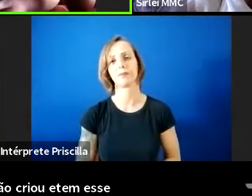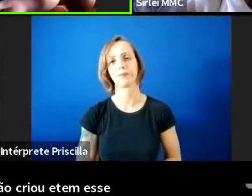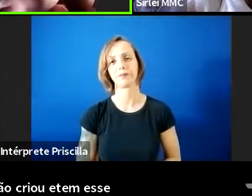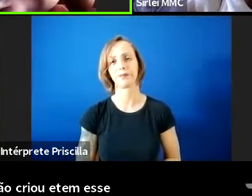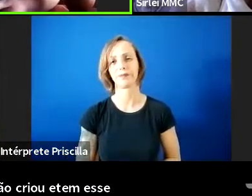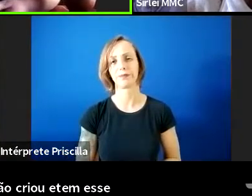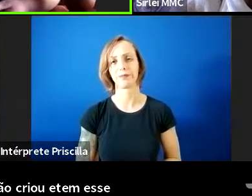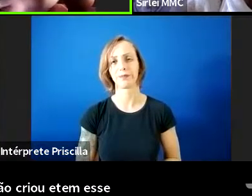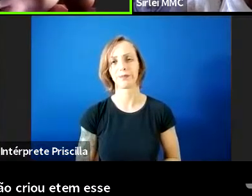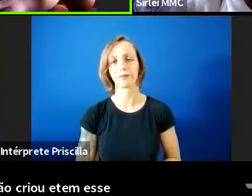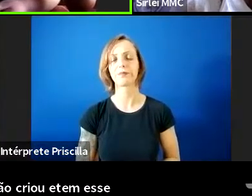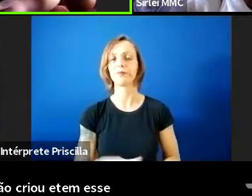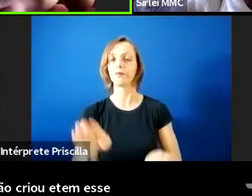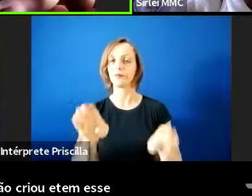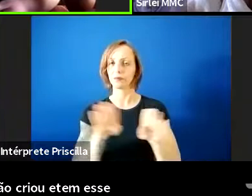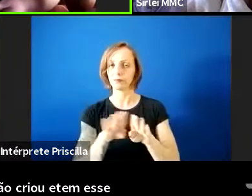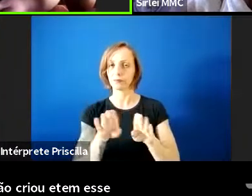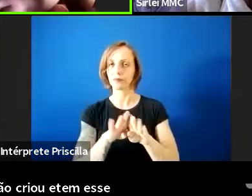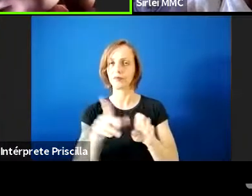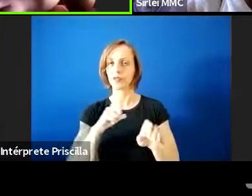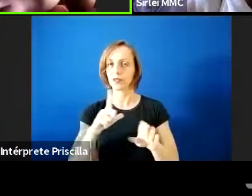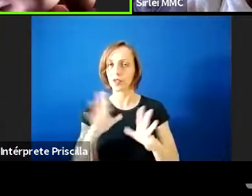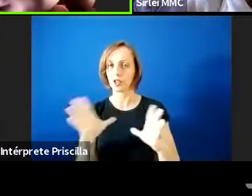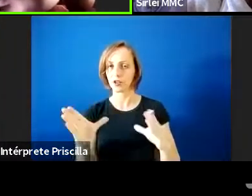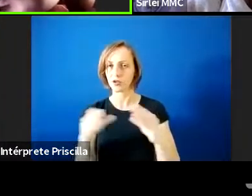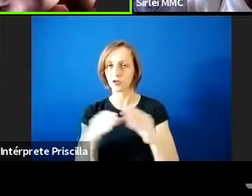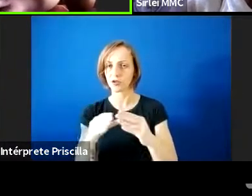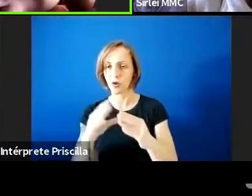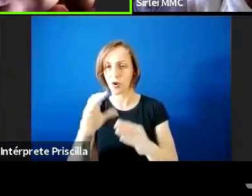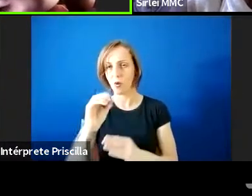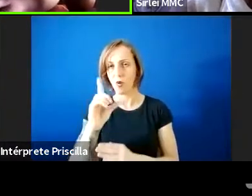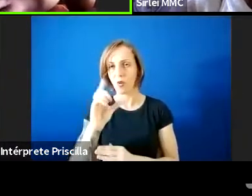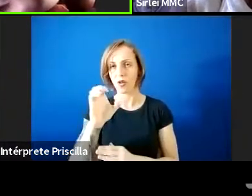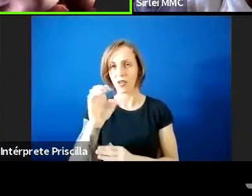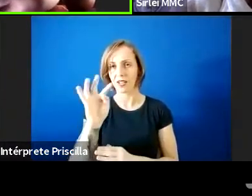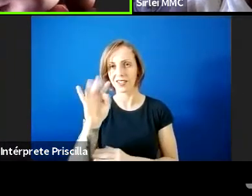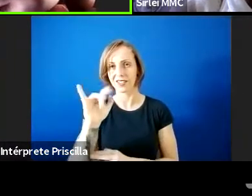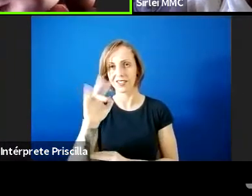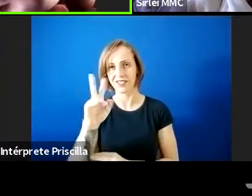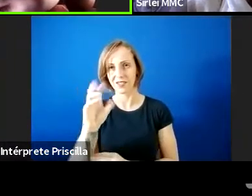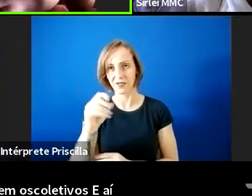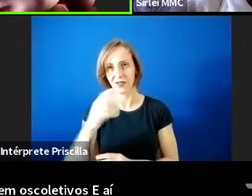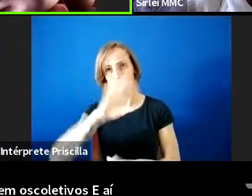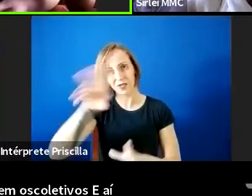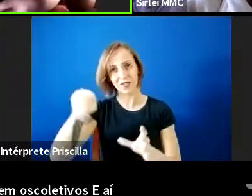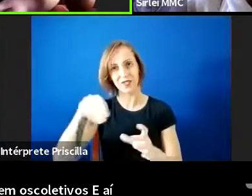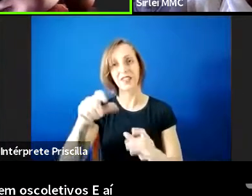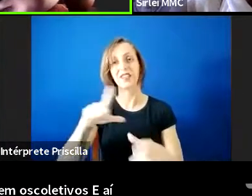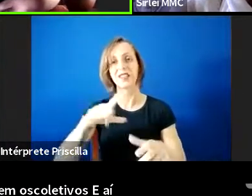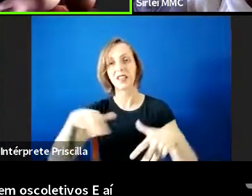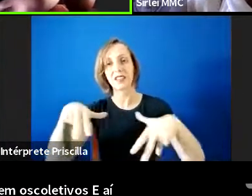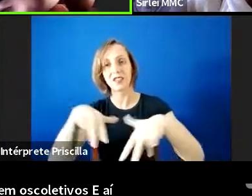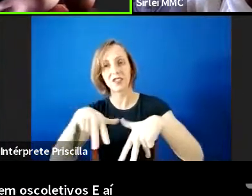Além disso, a gente tem os coletivos, e aí temos um coletivo de gênero dentro do movimento dos pequenos